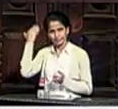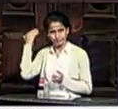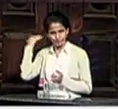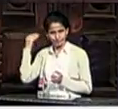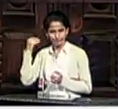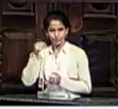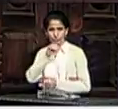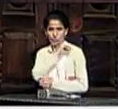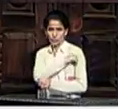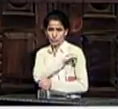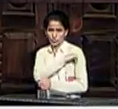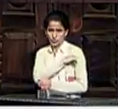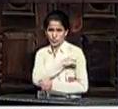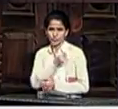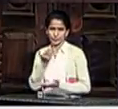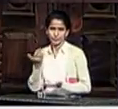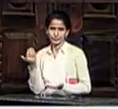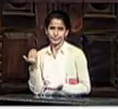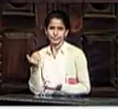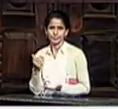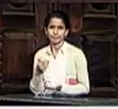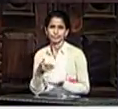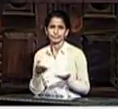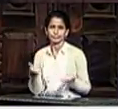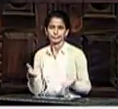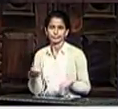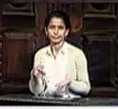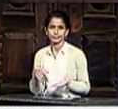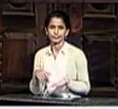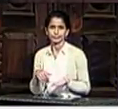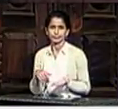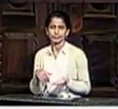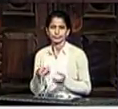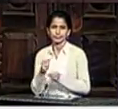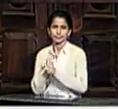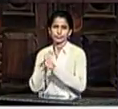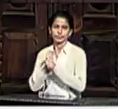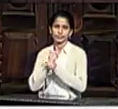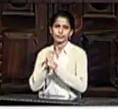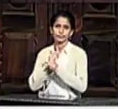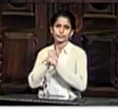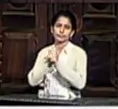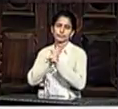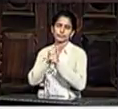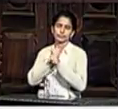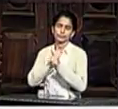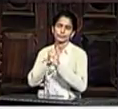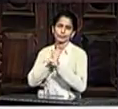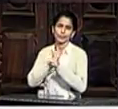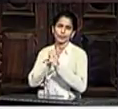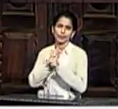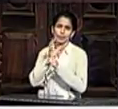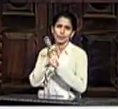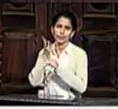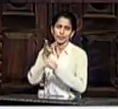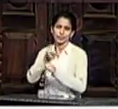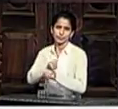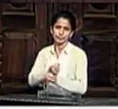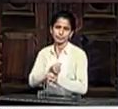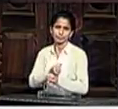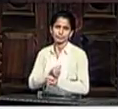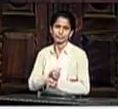estado do Rio de Janeiro, em que anos e anos,